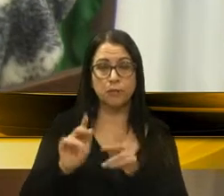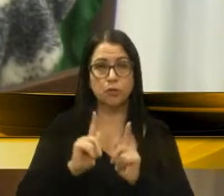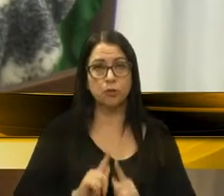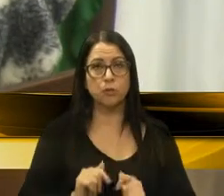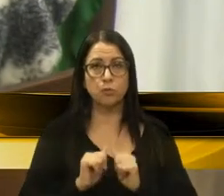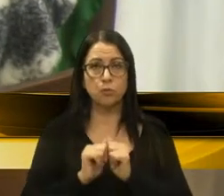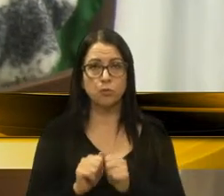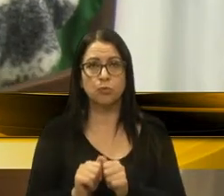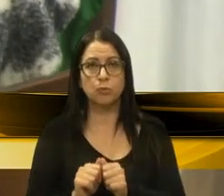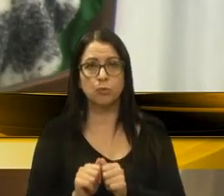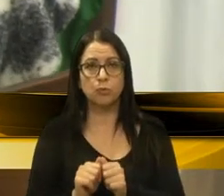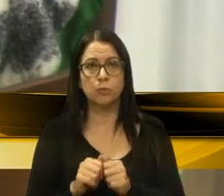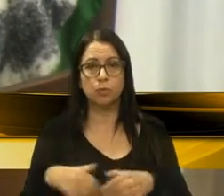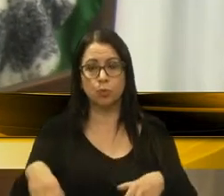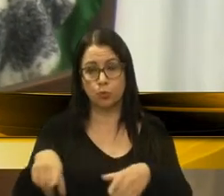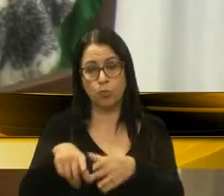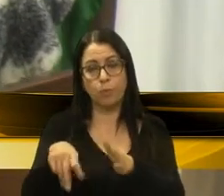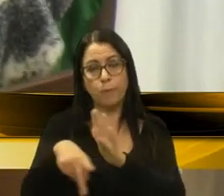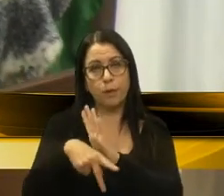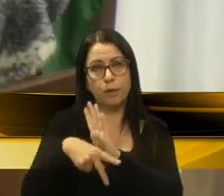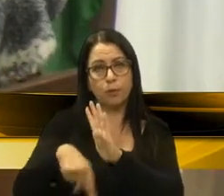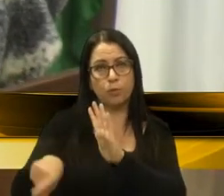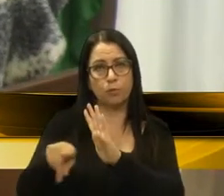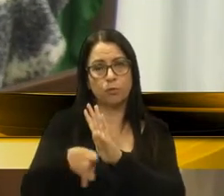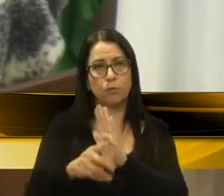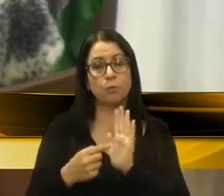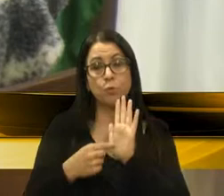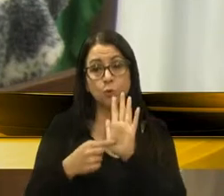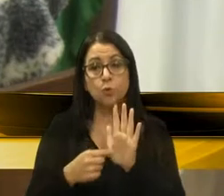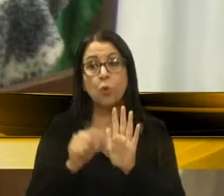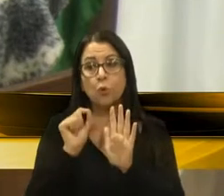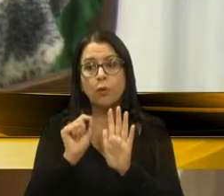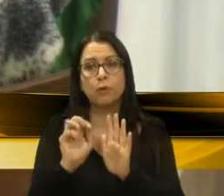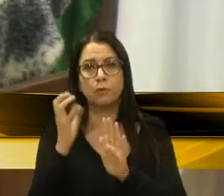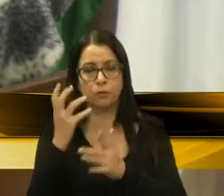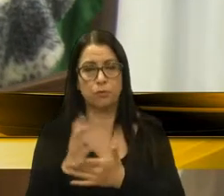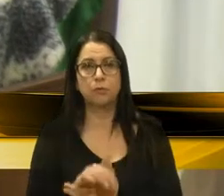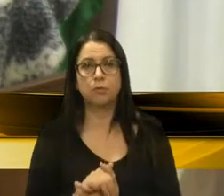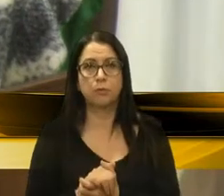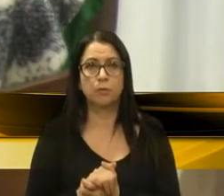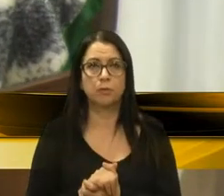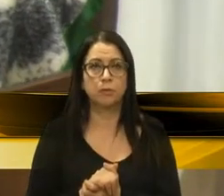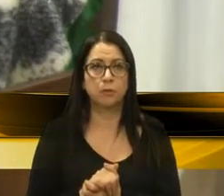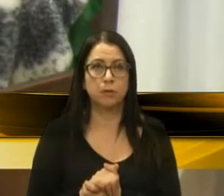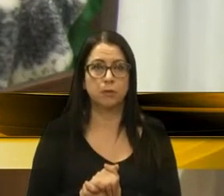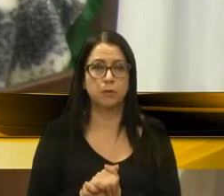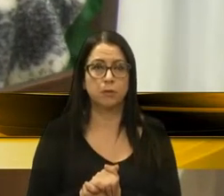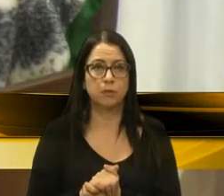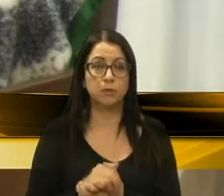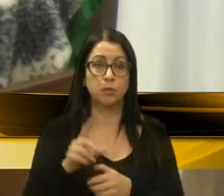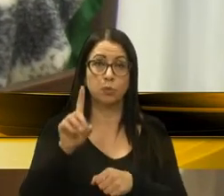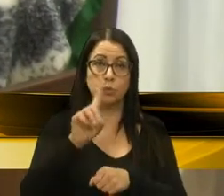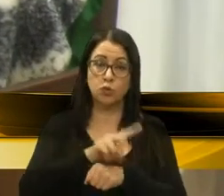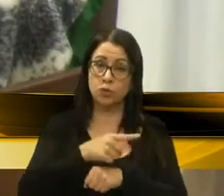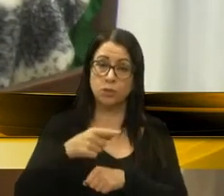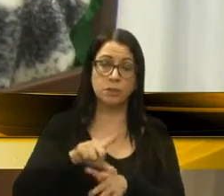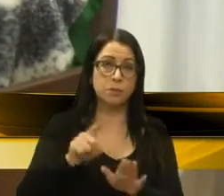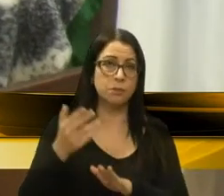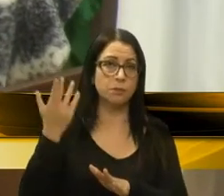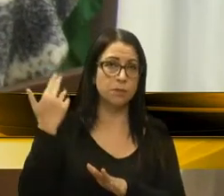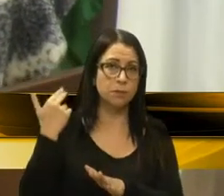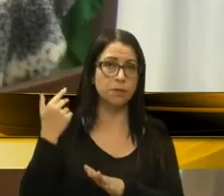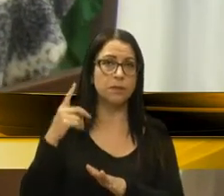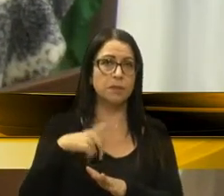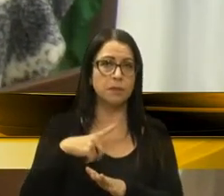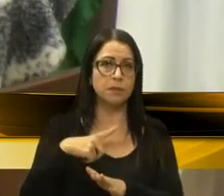junto com o pessoal do patrimônio. Coloquei essa situação, né? Naqueles dias, na semana passada, e ainda